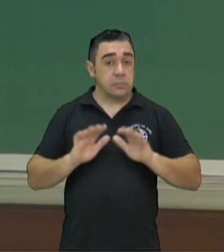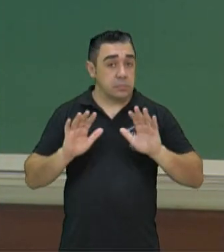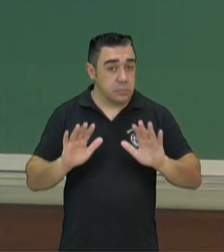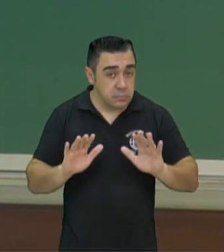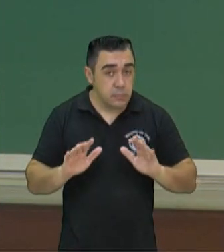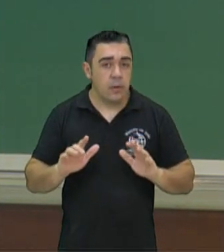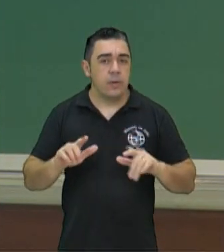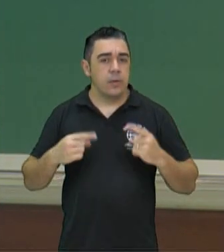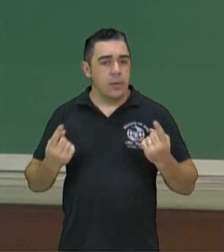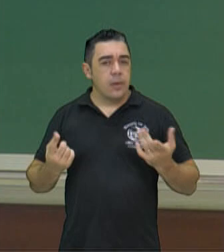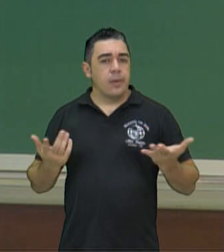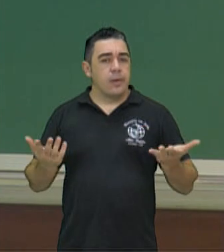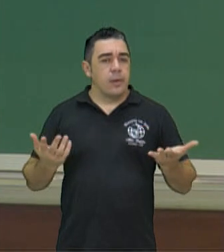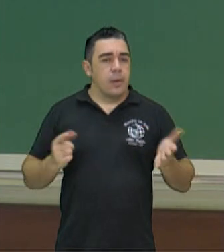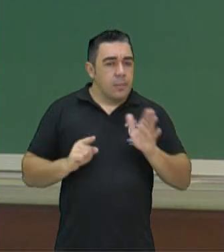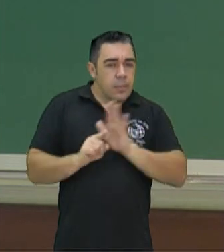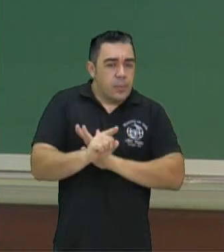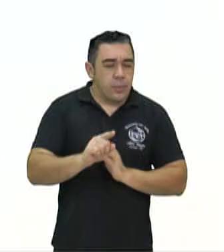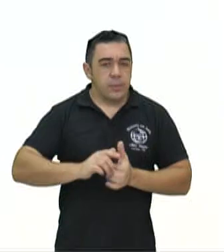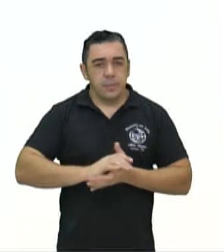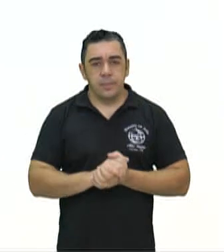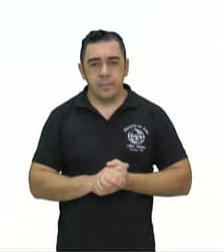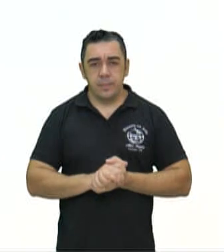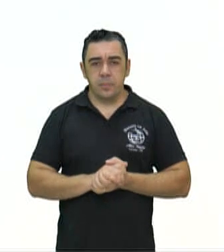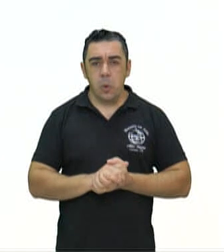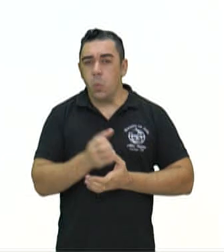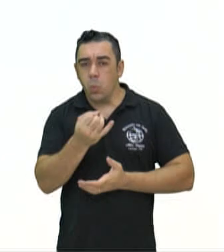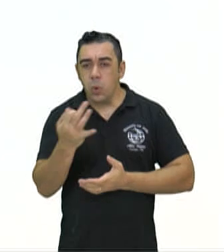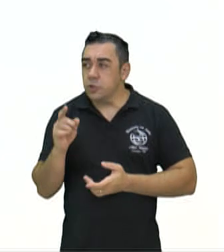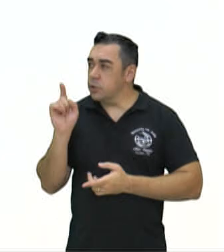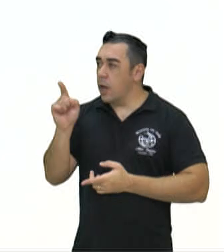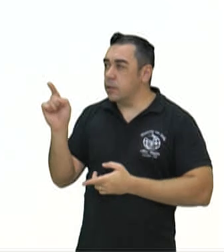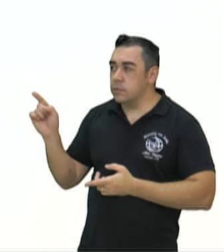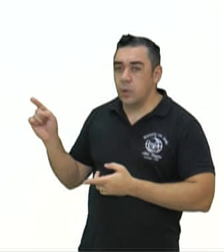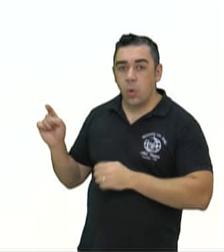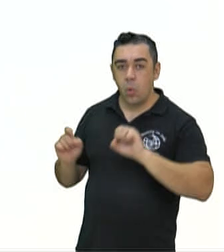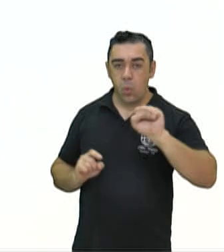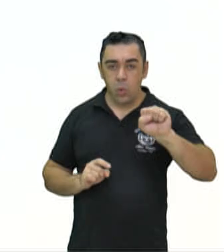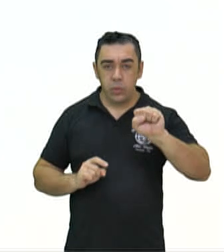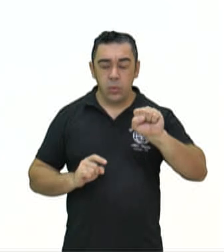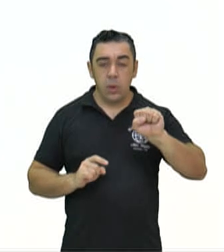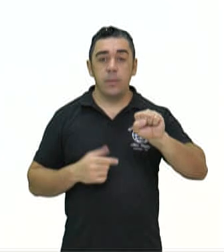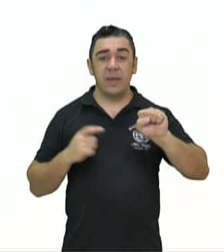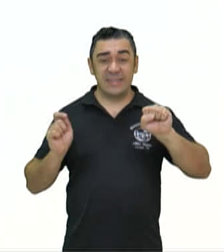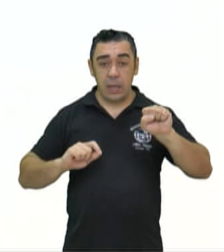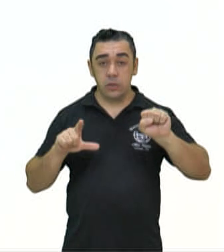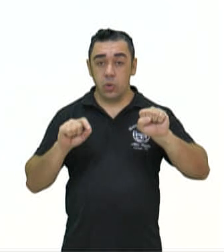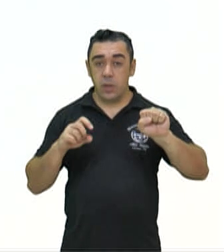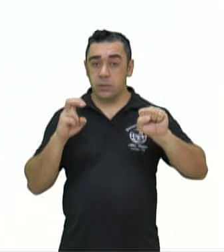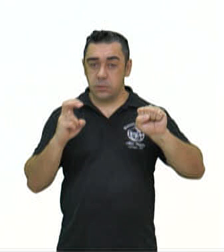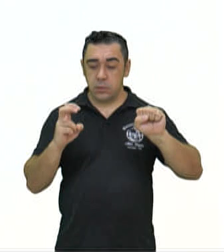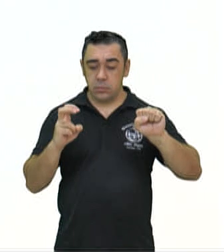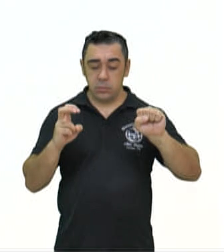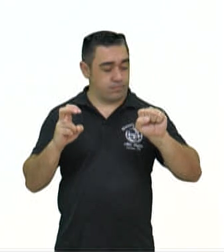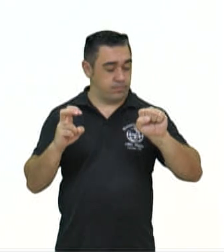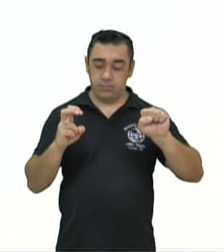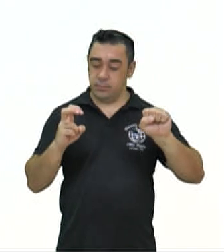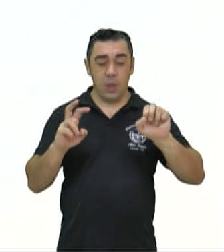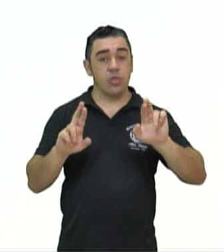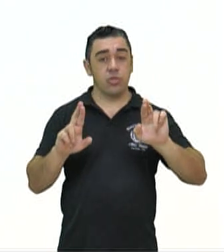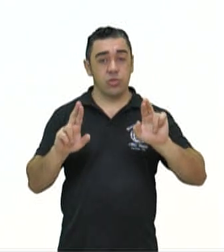Então, vamos lá para nossas perguntinhas. O número de objetos é igual ao número de posições? Sim ou